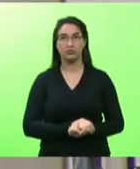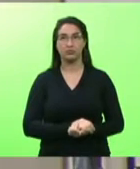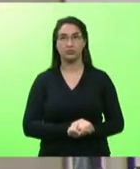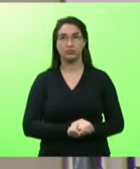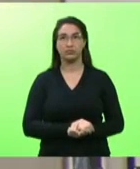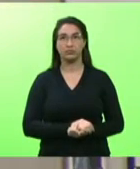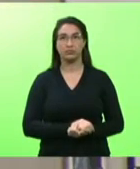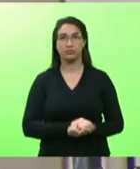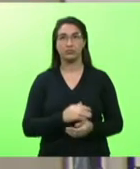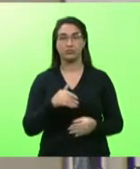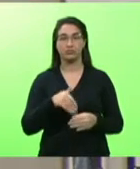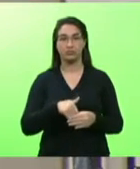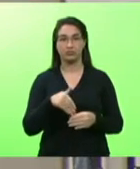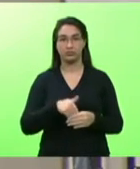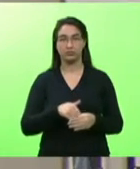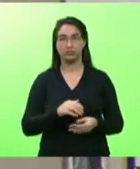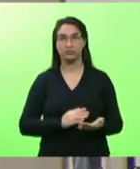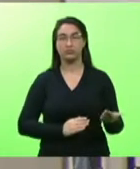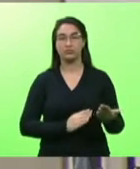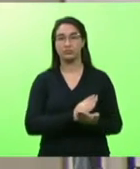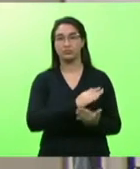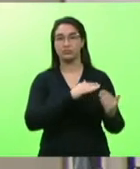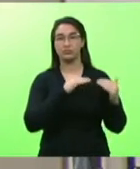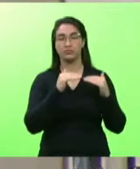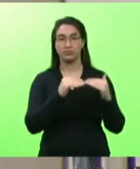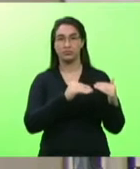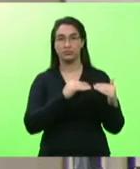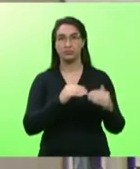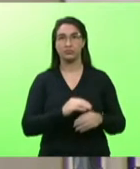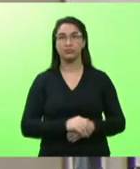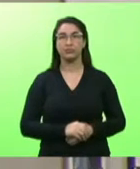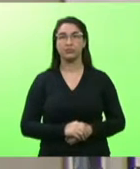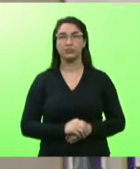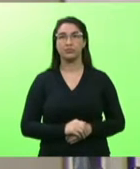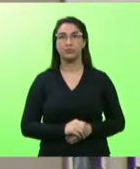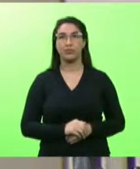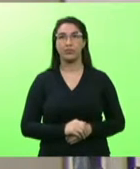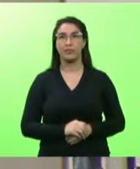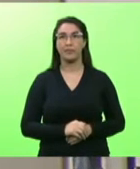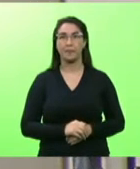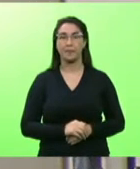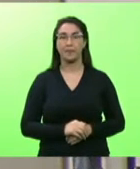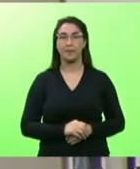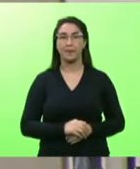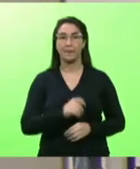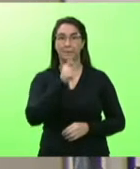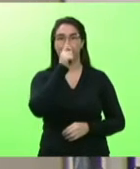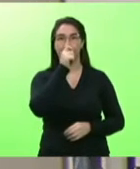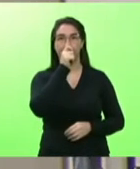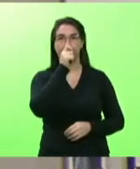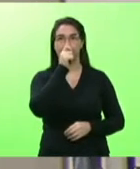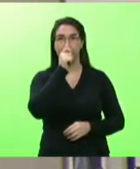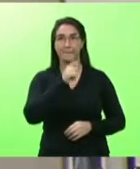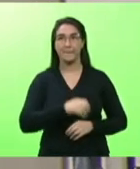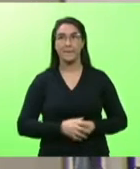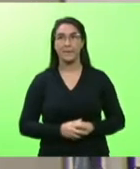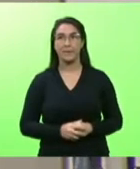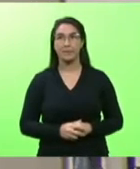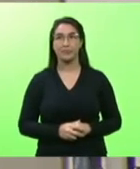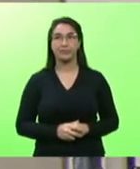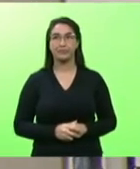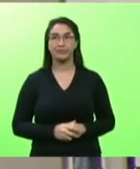como se encontra aprovado por unanimidade pela ordem Deputado João Amin faz muito rápido